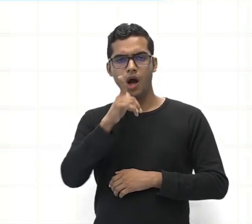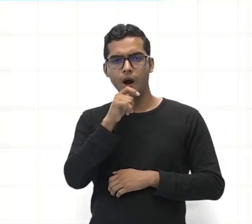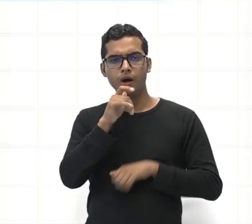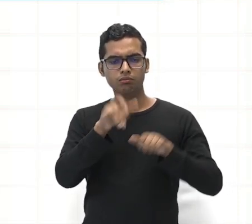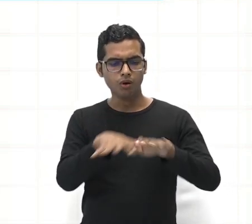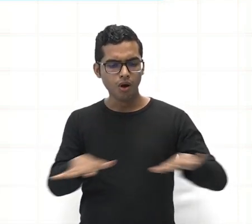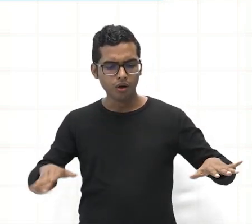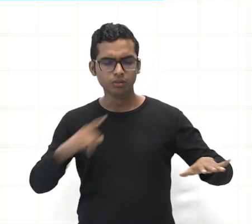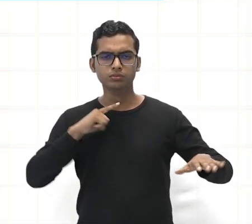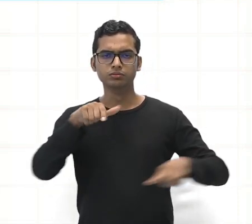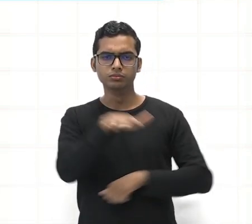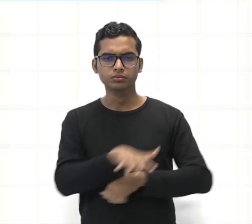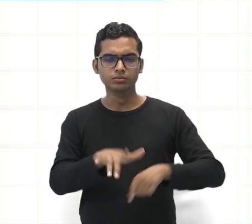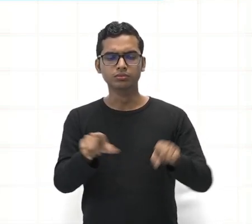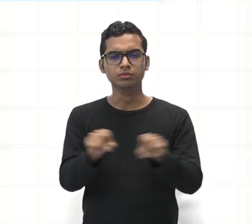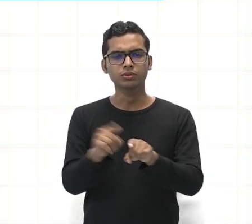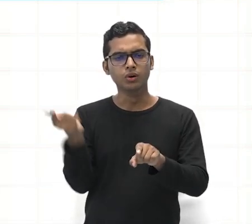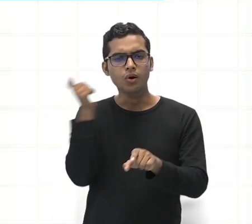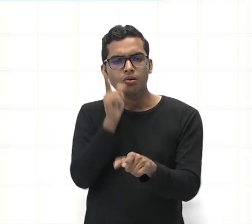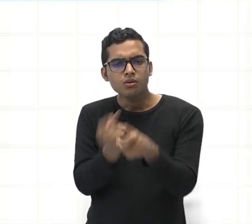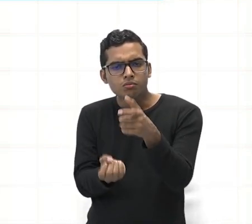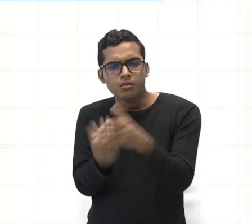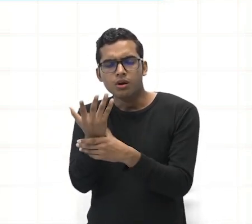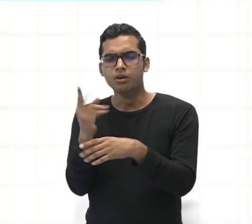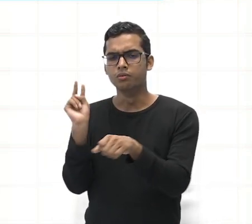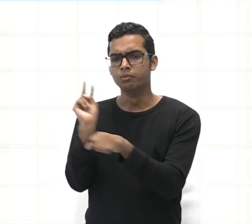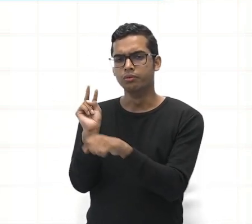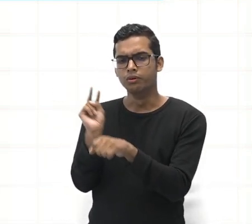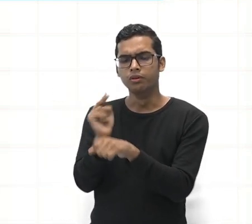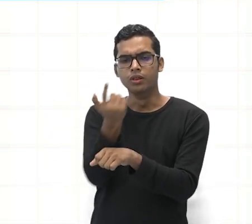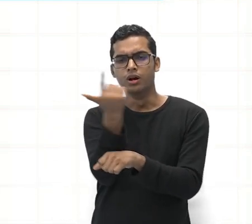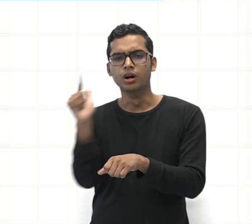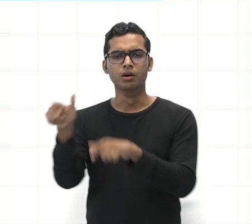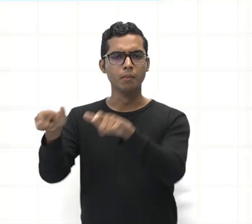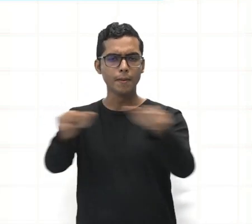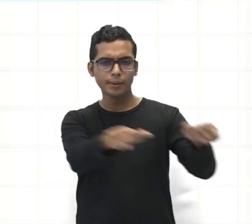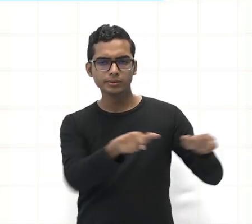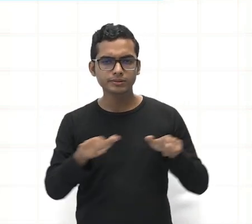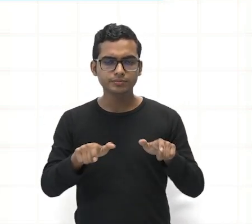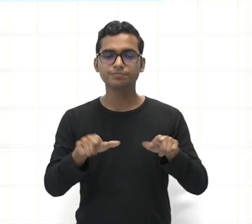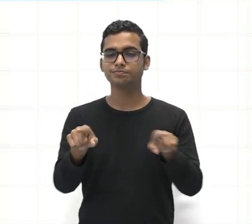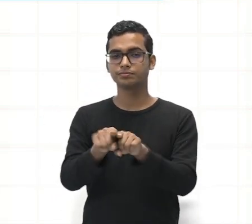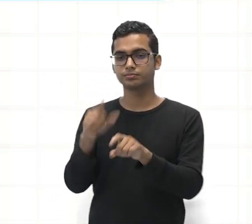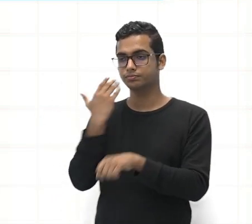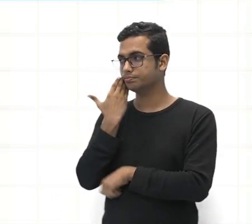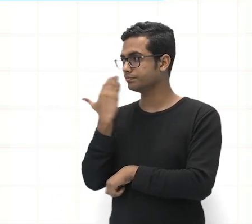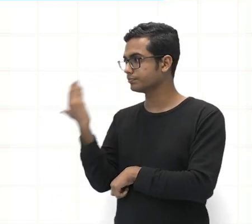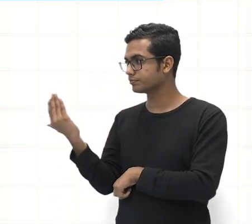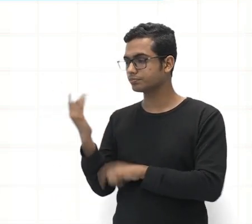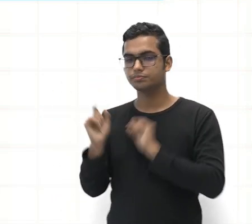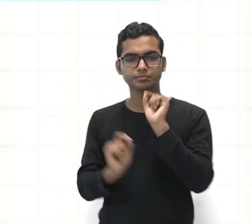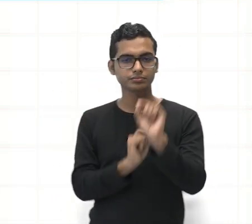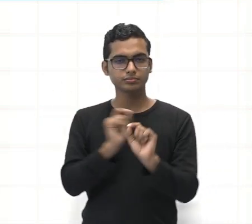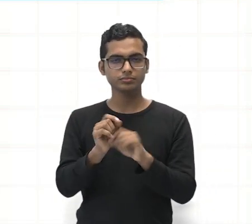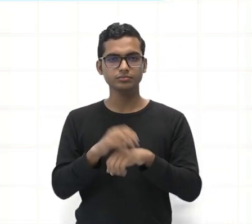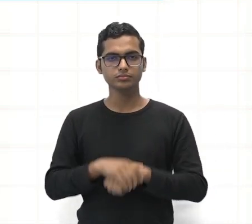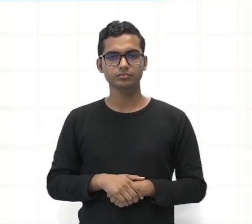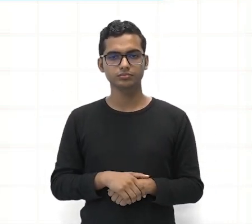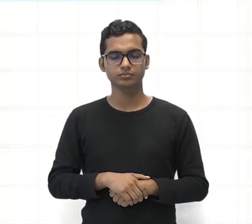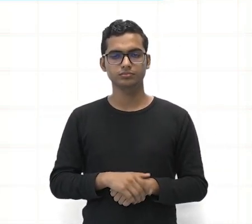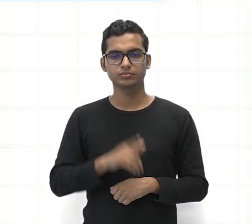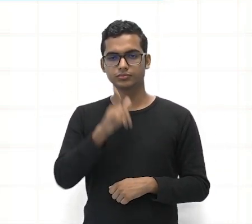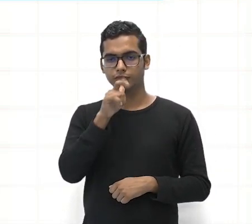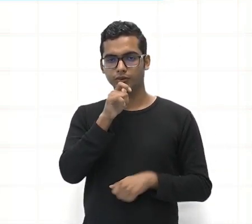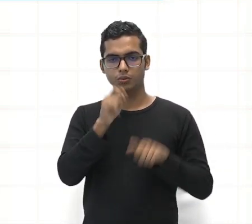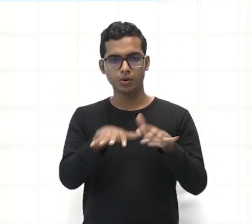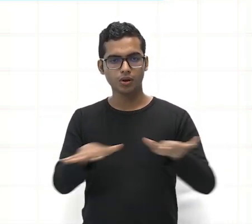Amazonas, mas para que ele seja criado e cultivado em outros lugares, levaram ele também para o Rio